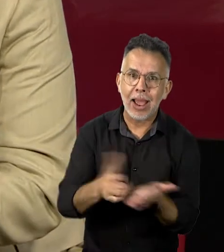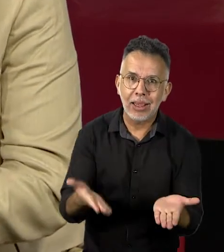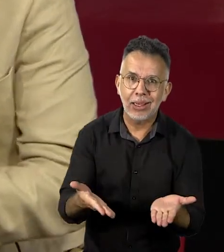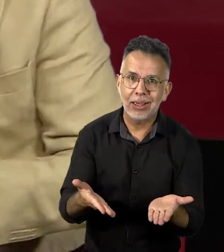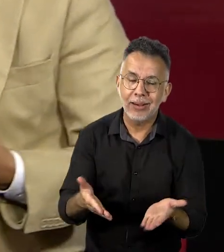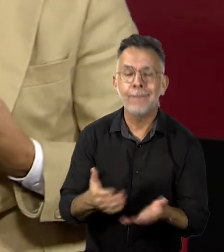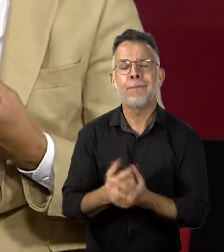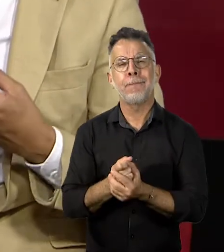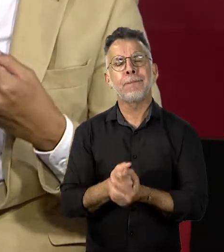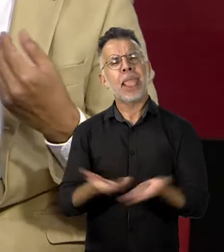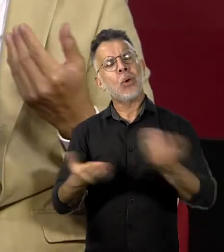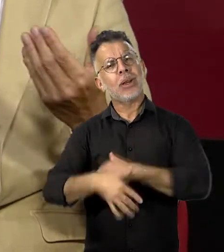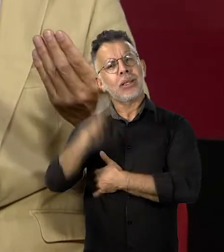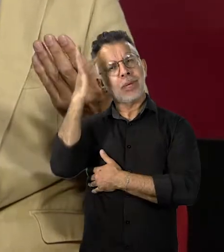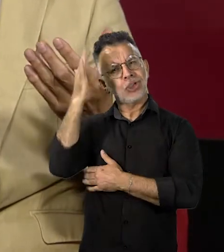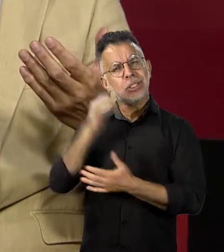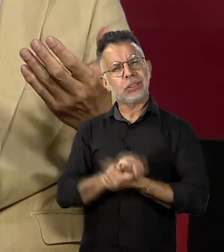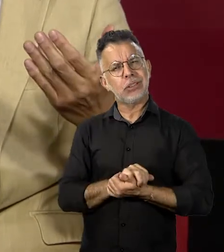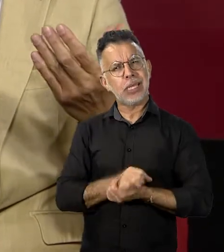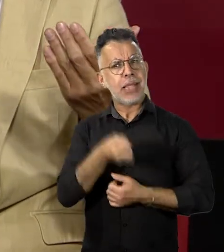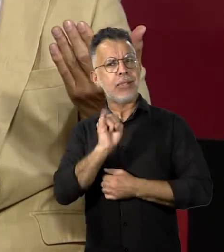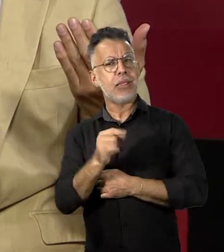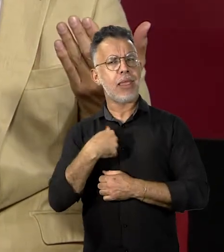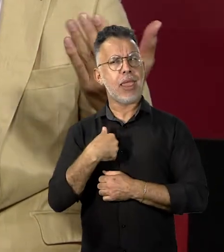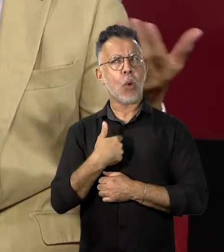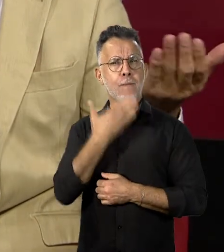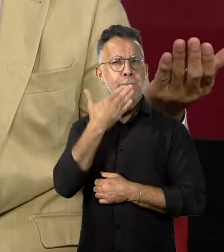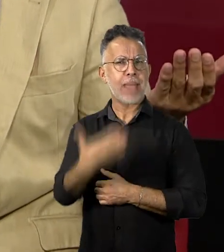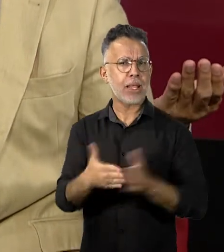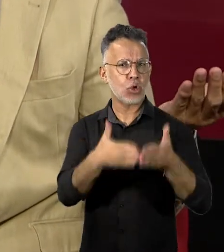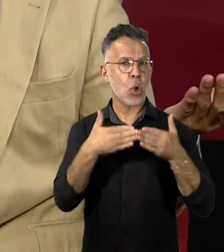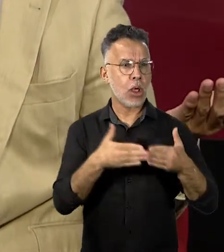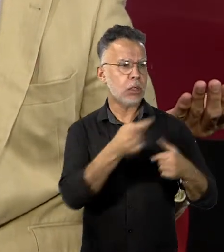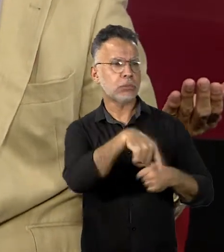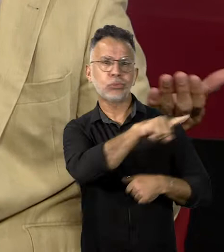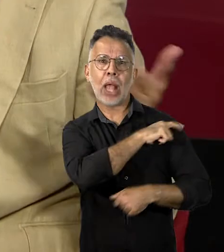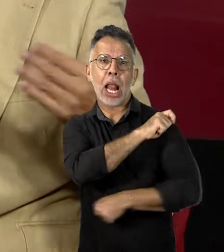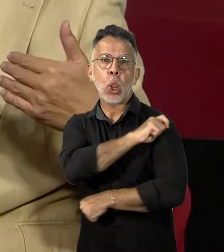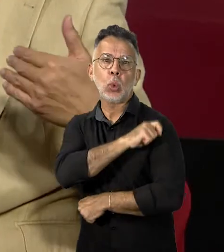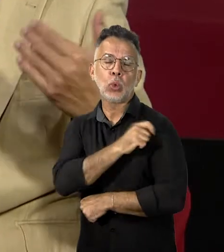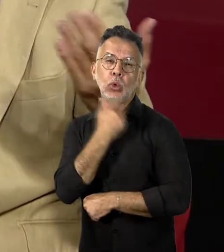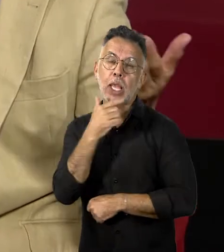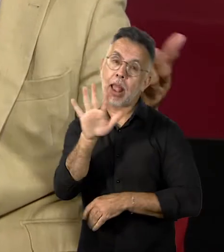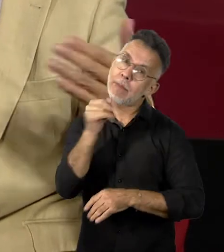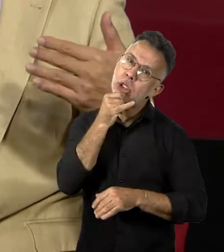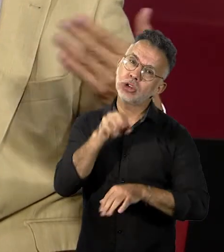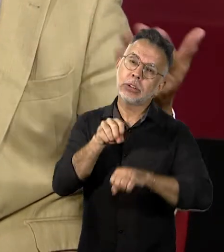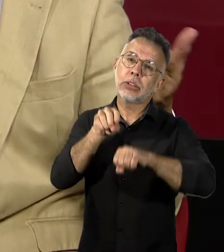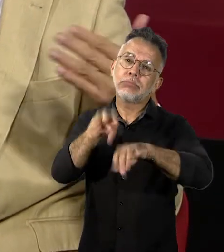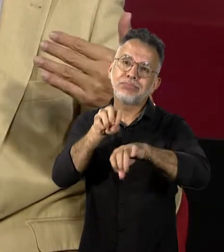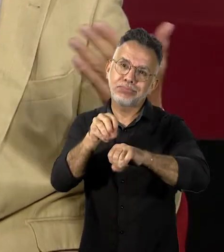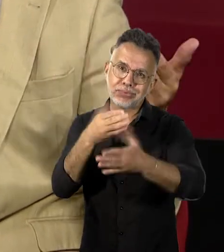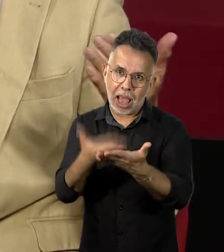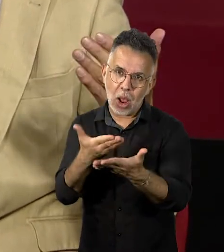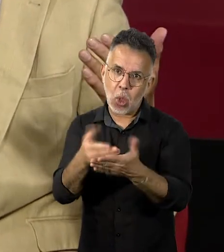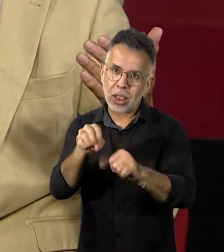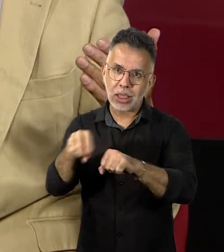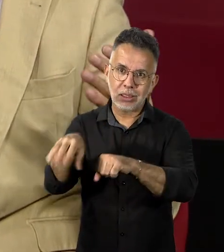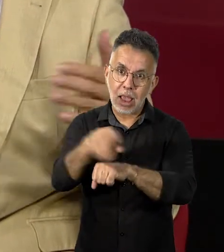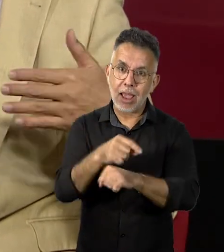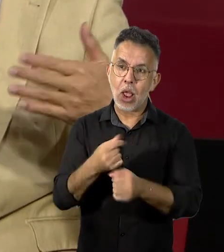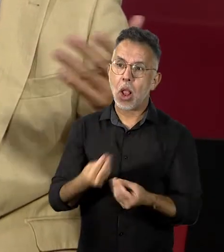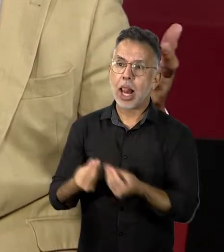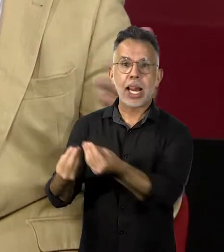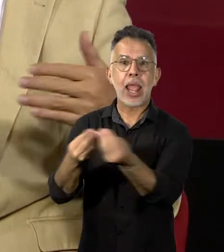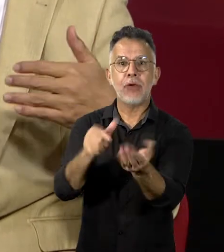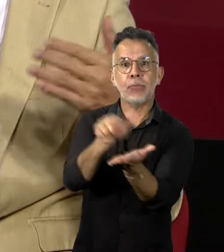limpar. Agora, imagine se eu peço para alguns alunos, muitas vezes eu dou atividades onde eu